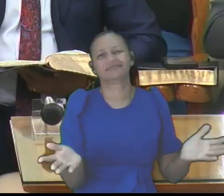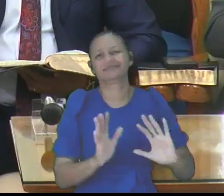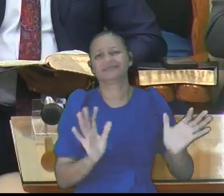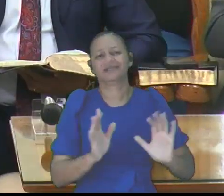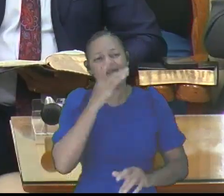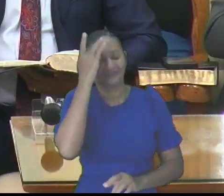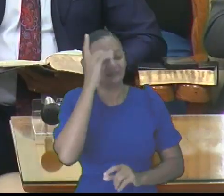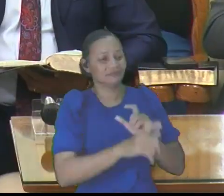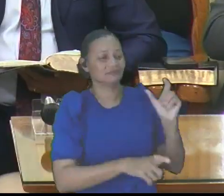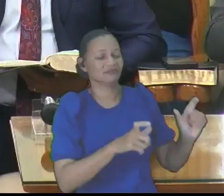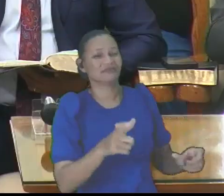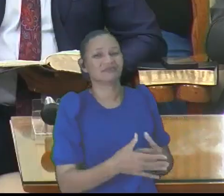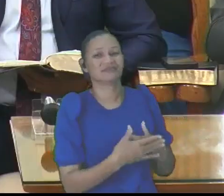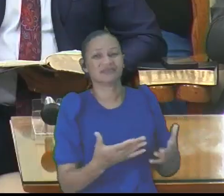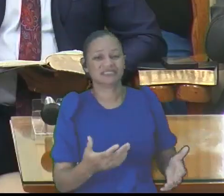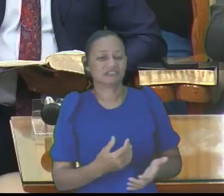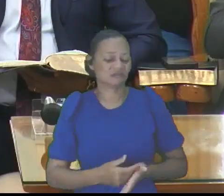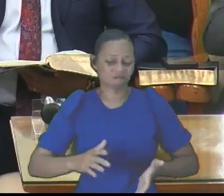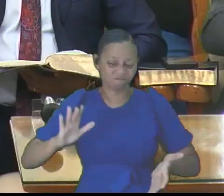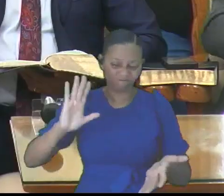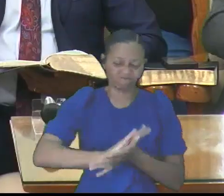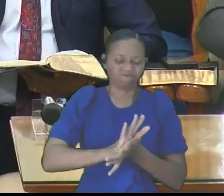Essas pessoas, elas são